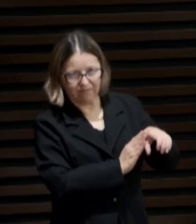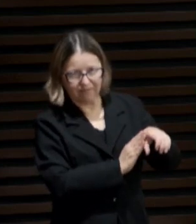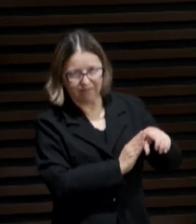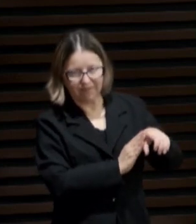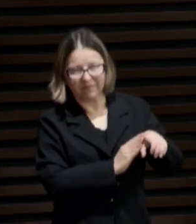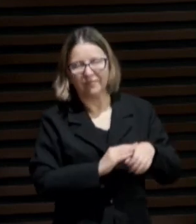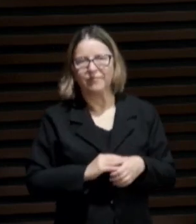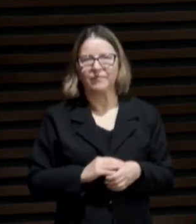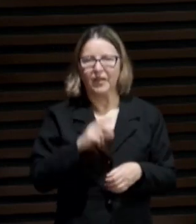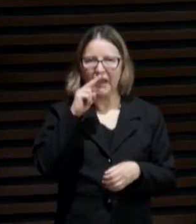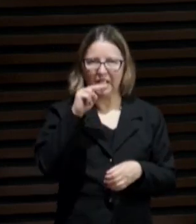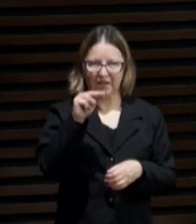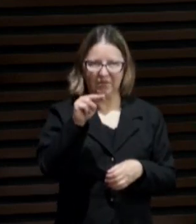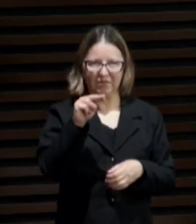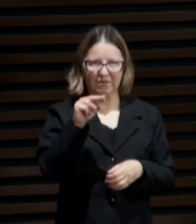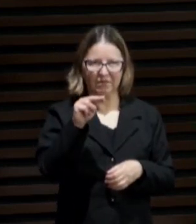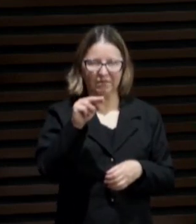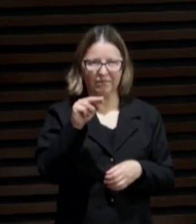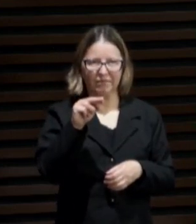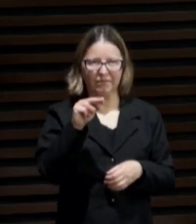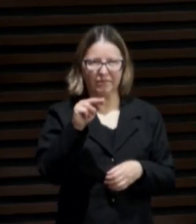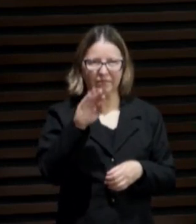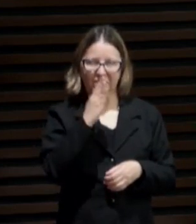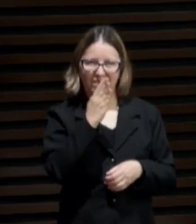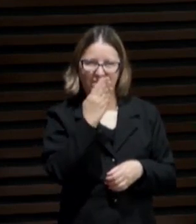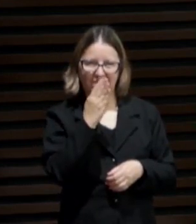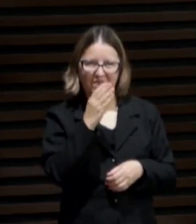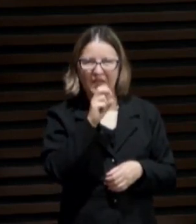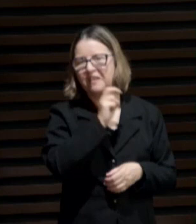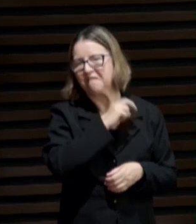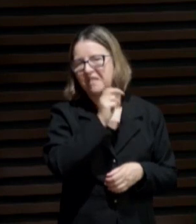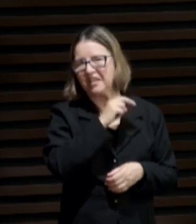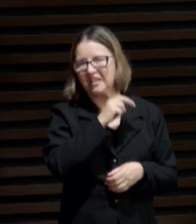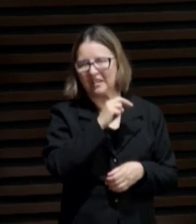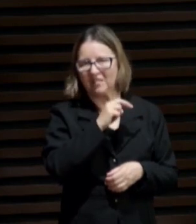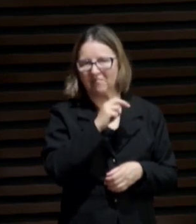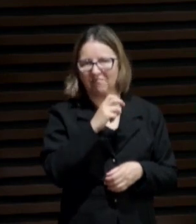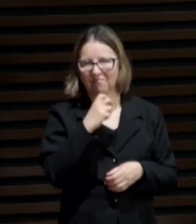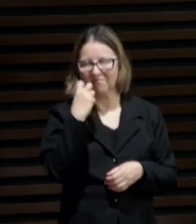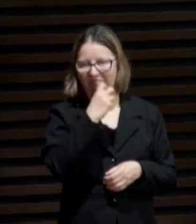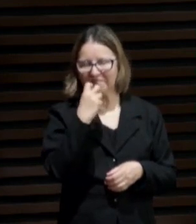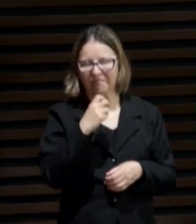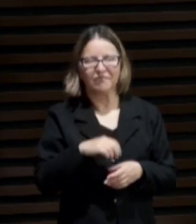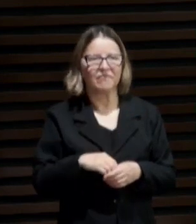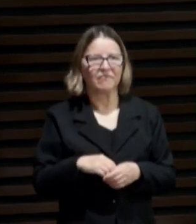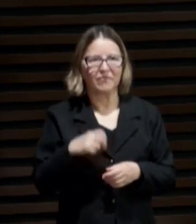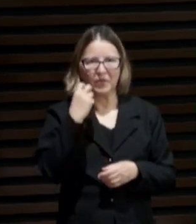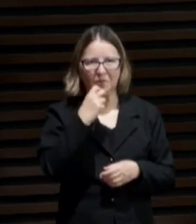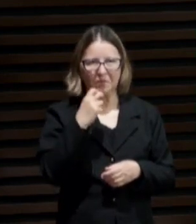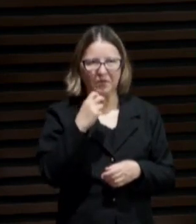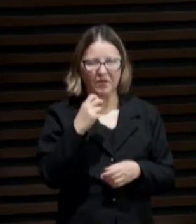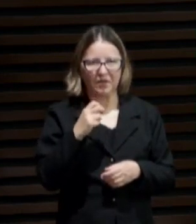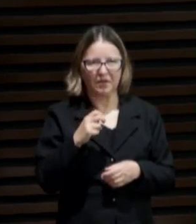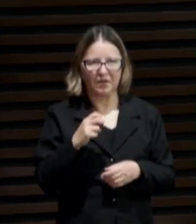aberto. Com a língua urdem engano. Veneno de víbora nos lábios. E a boca tem cheia de